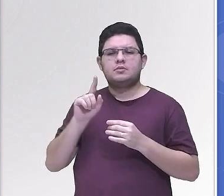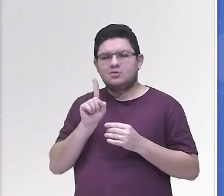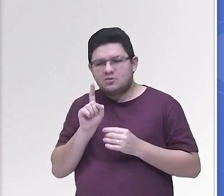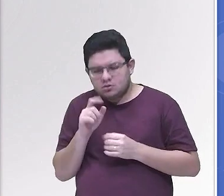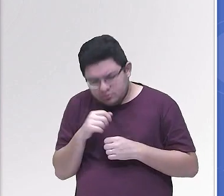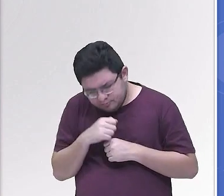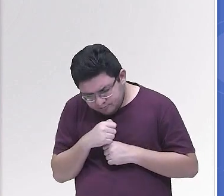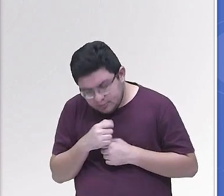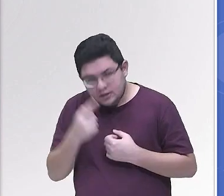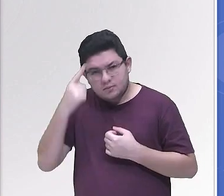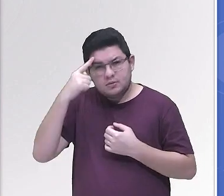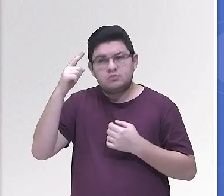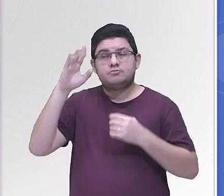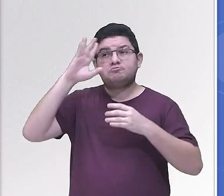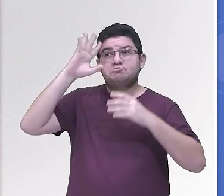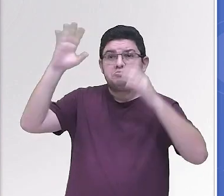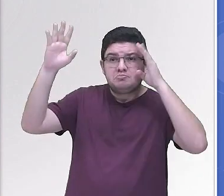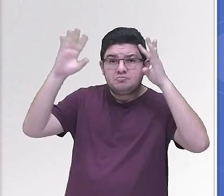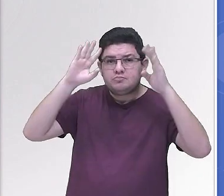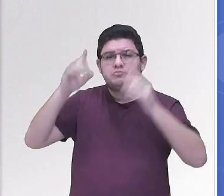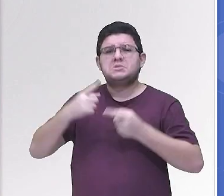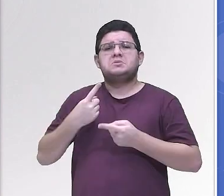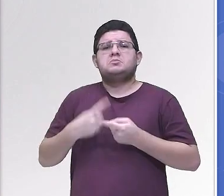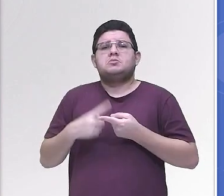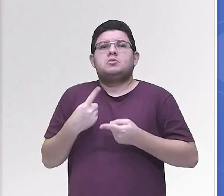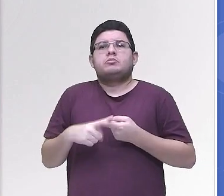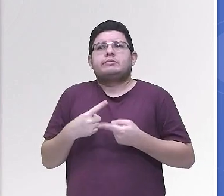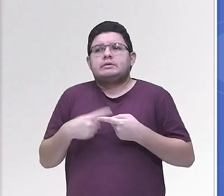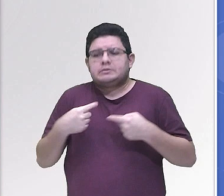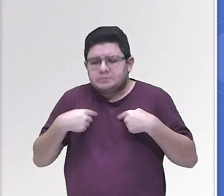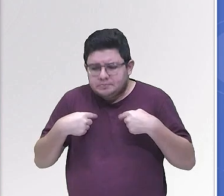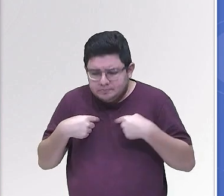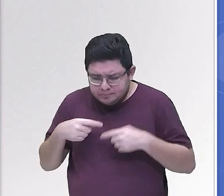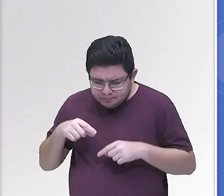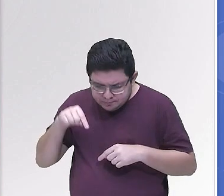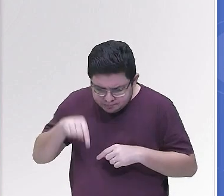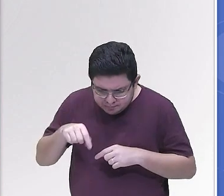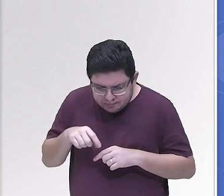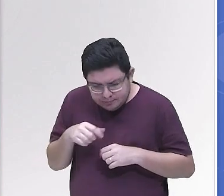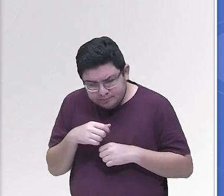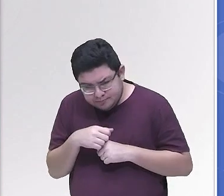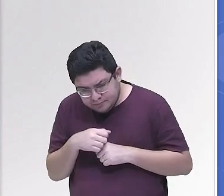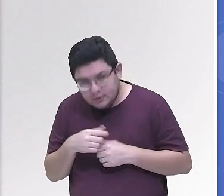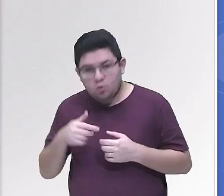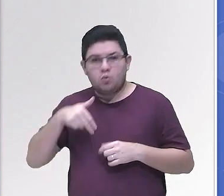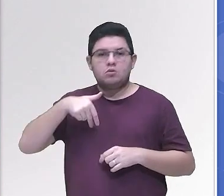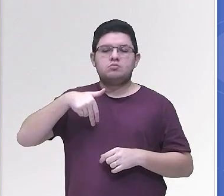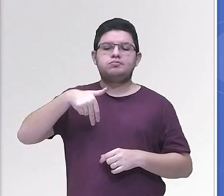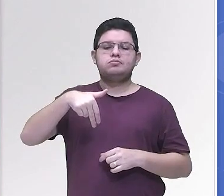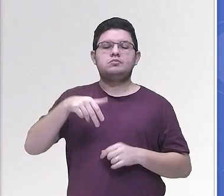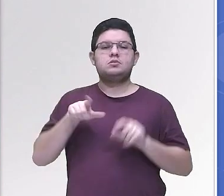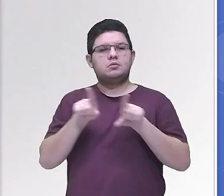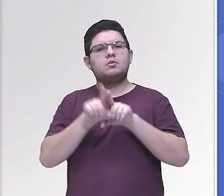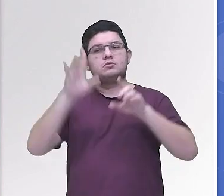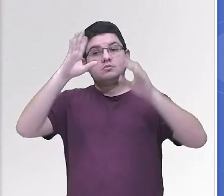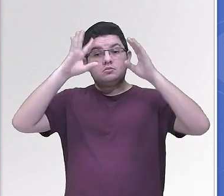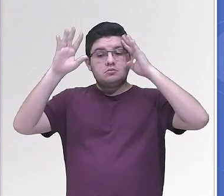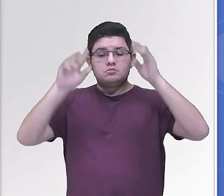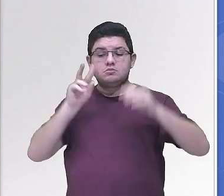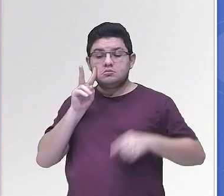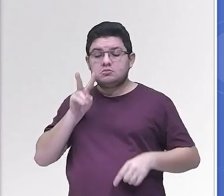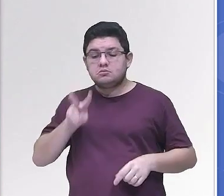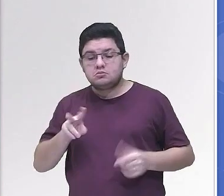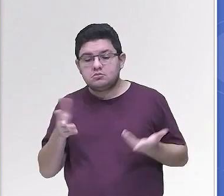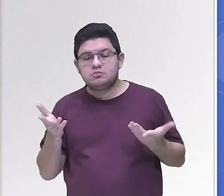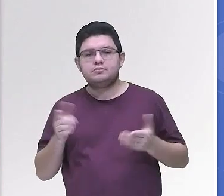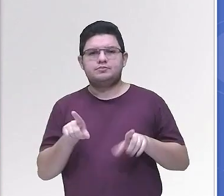encontrando, e o outro pensando, talvez tentando entender o que o outro vai estar pensando também. Olha só que confusão aí. Né? Mas os dois